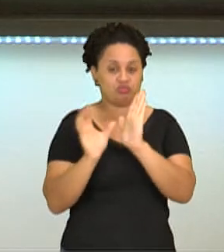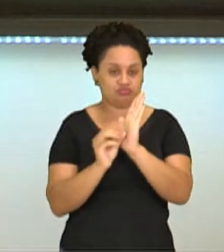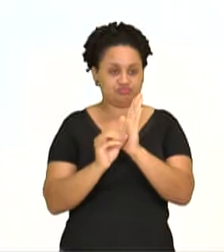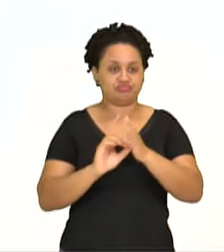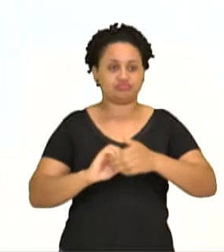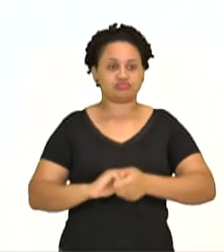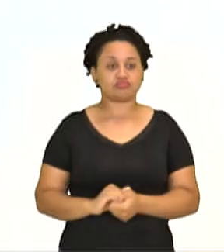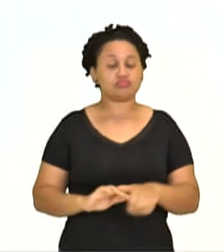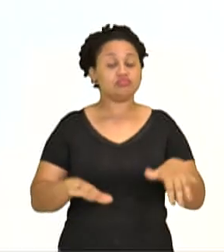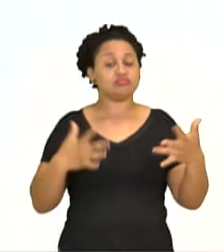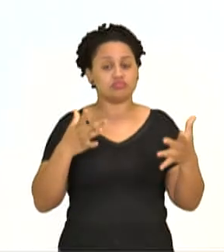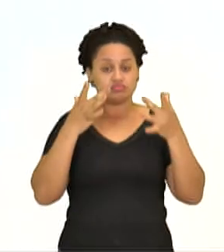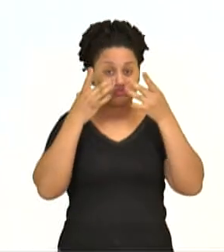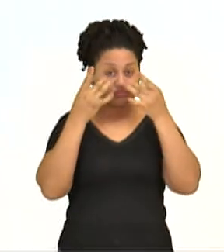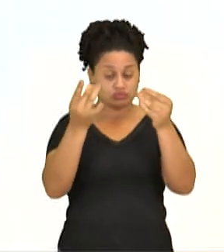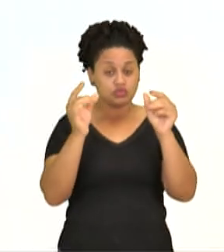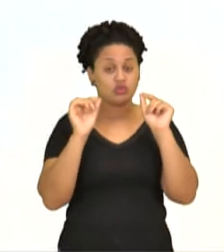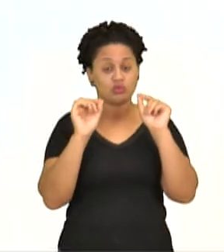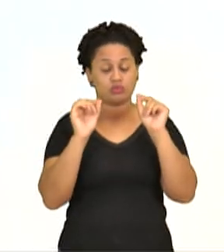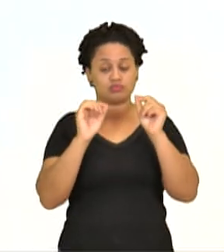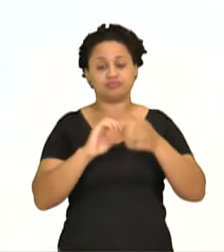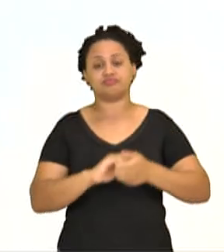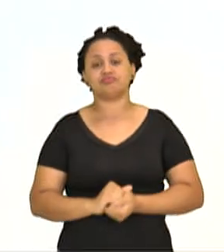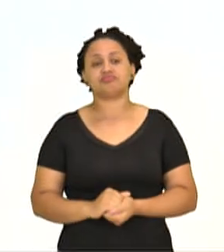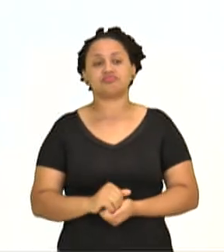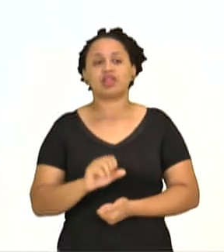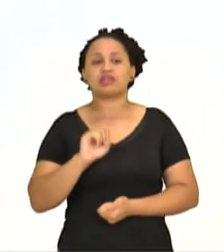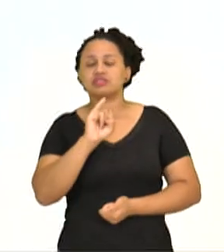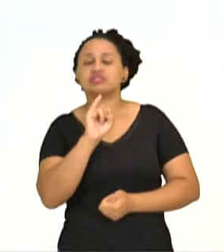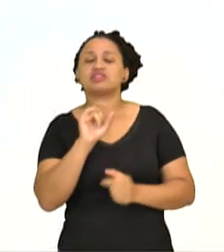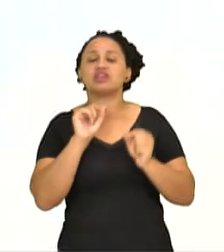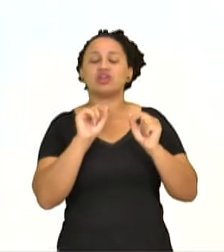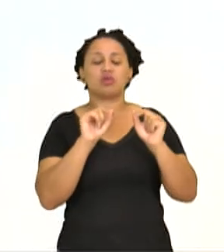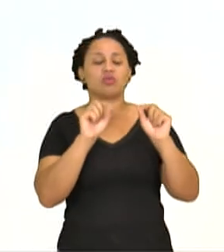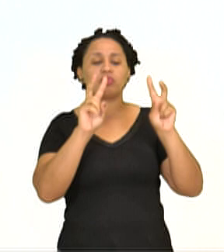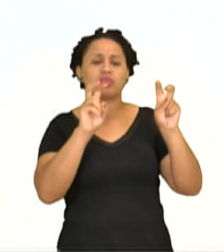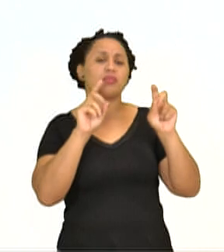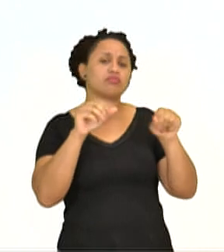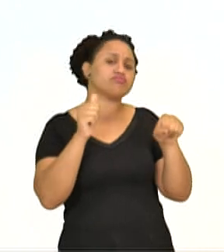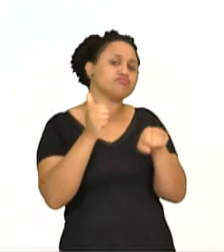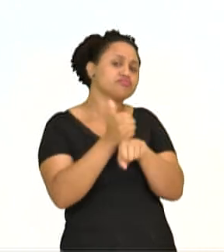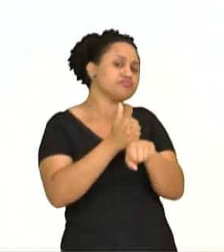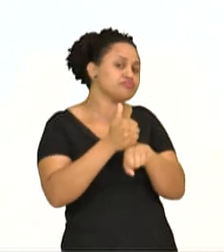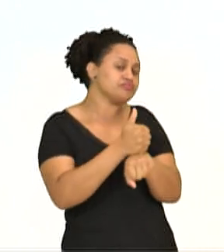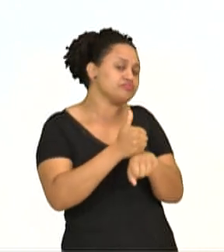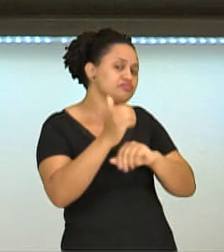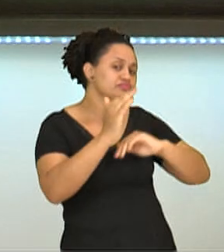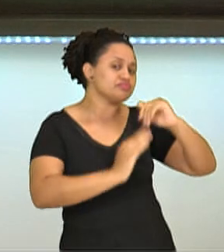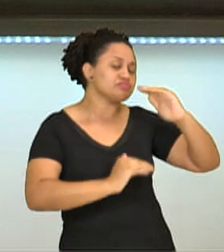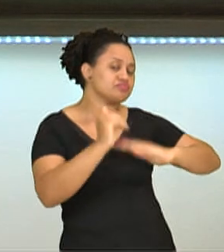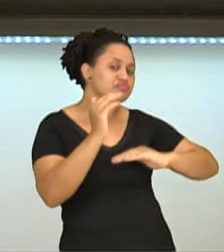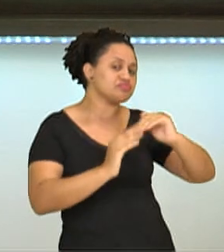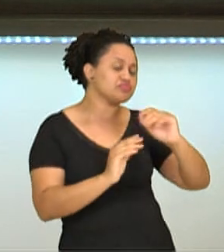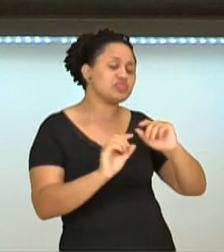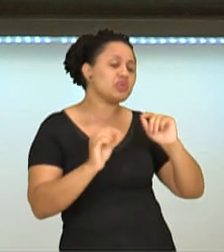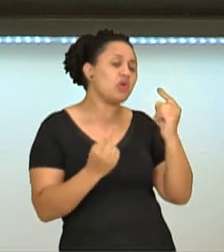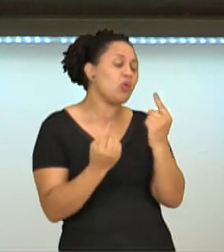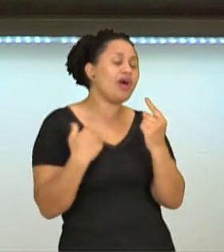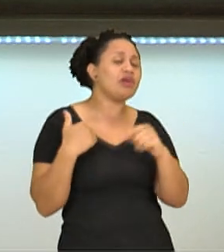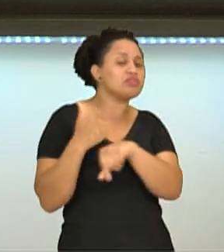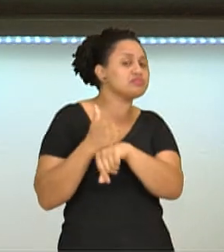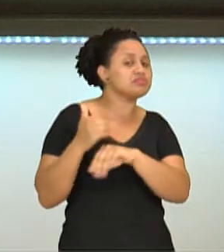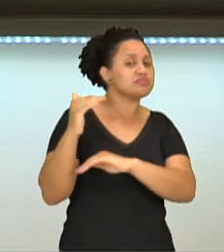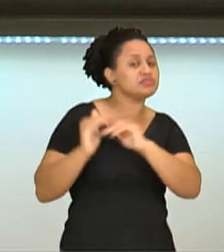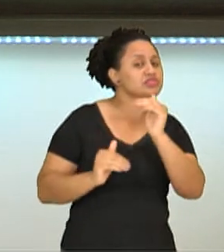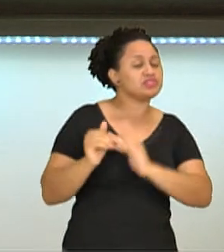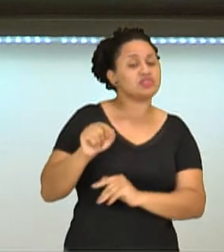Atenção! Quando a gente fala sobre profissão, vem na sua cabeça qual profissão que você